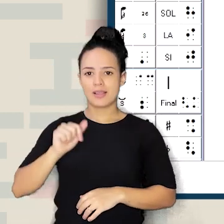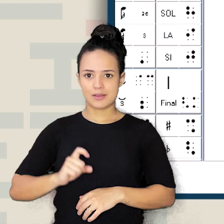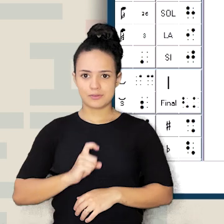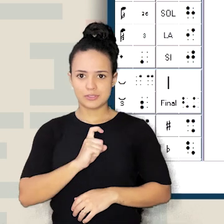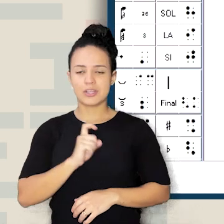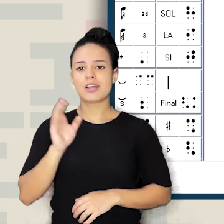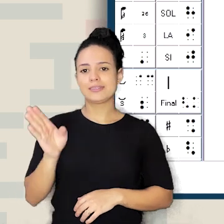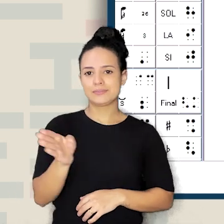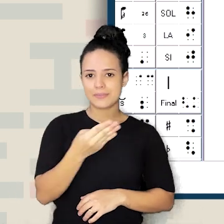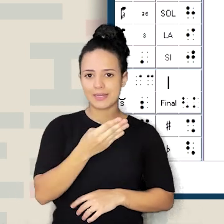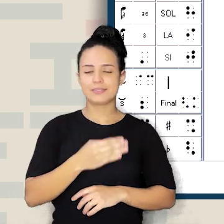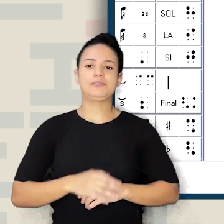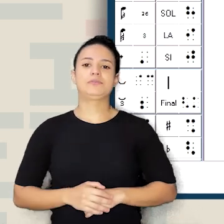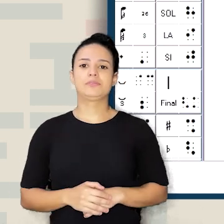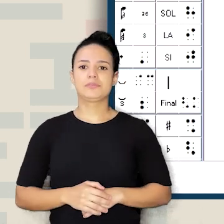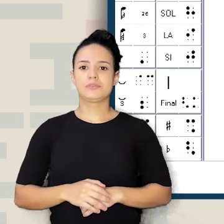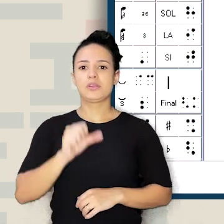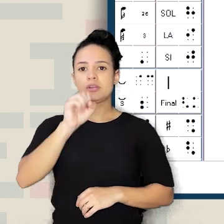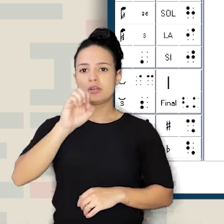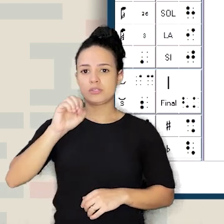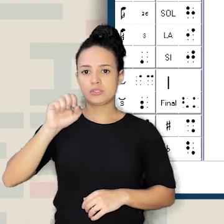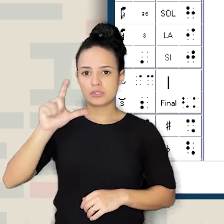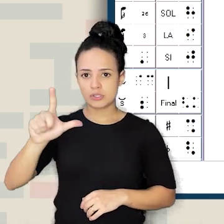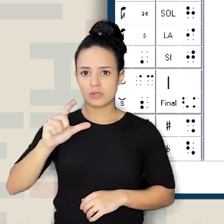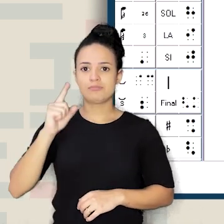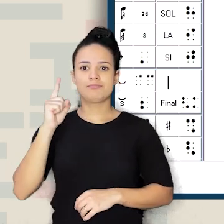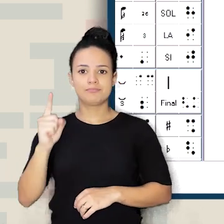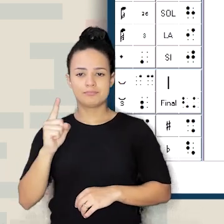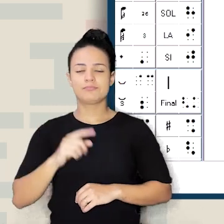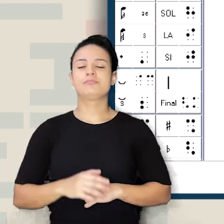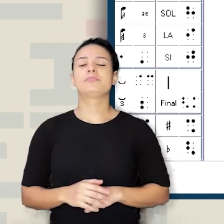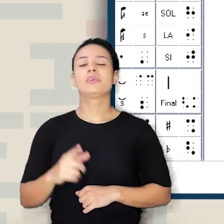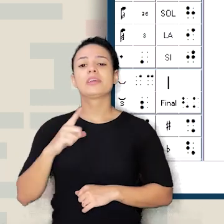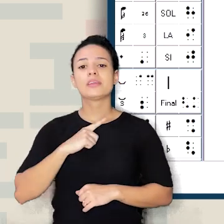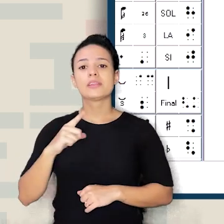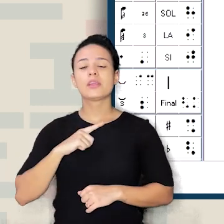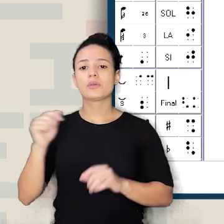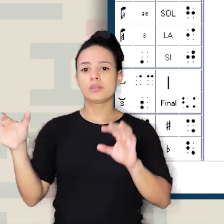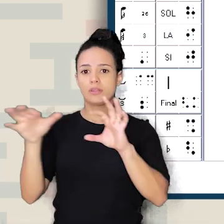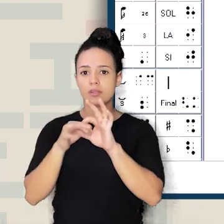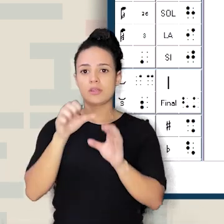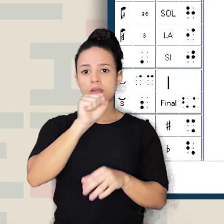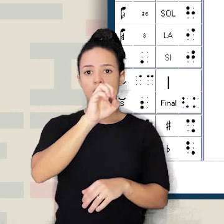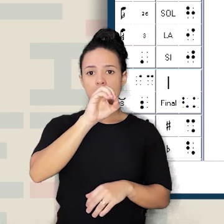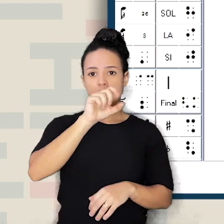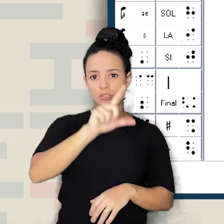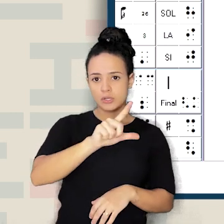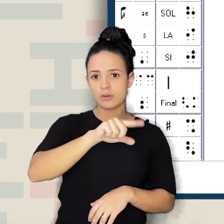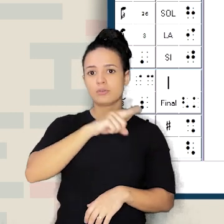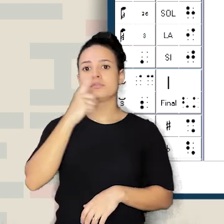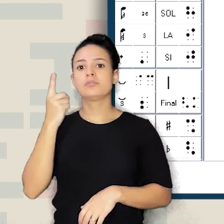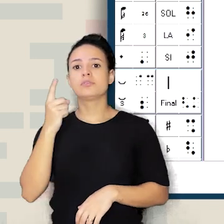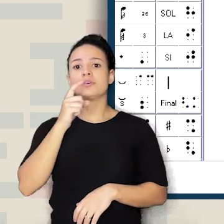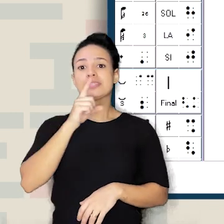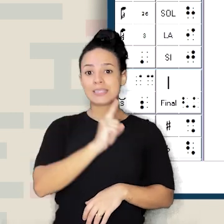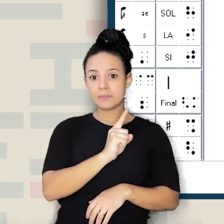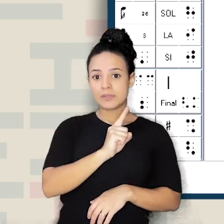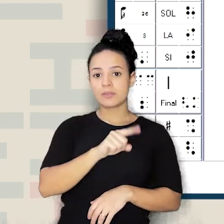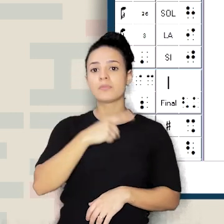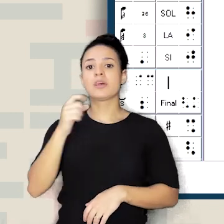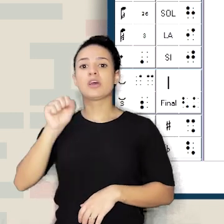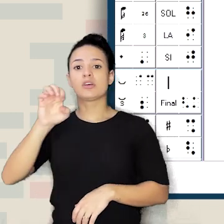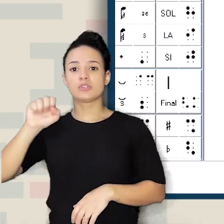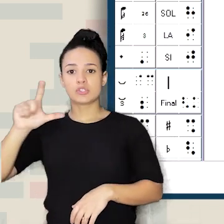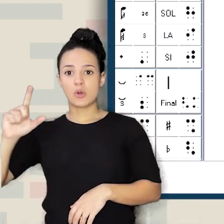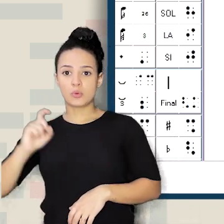Fá colcheia. Fá colcheia. Lá colcheia. Espaço. Sol Sol semínima. semínima. E aí a gente